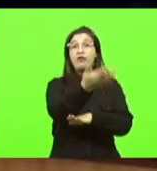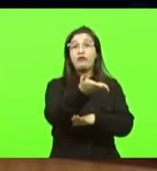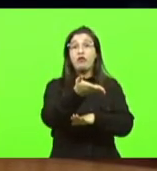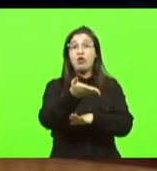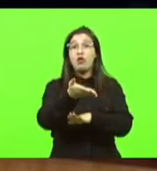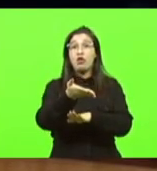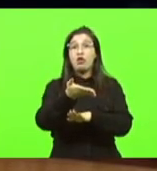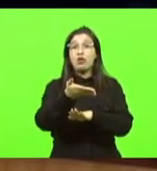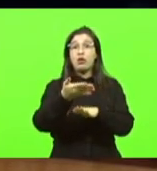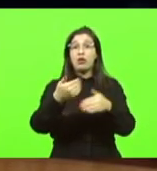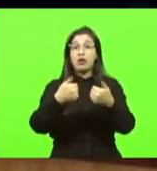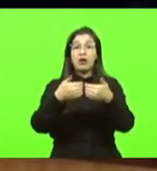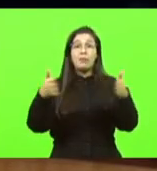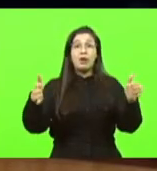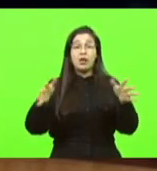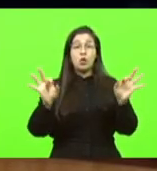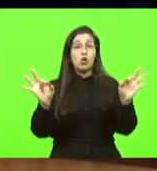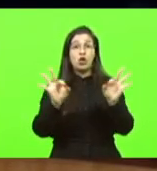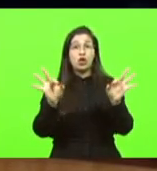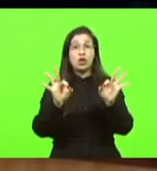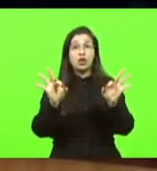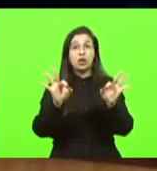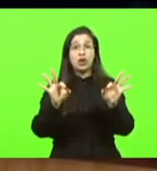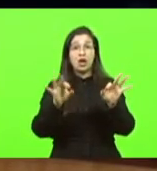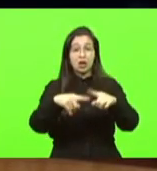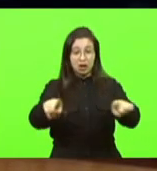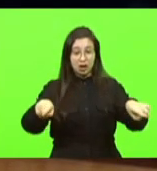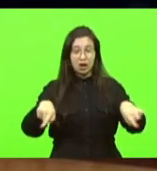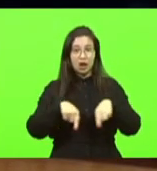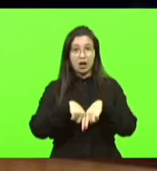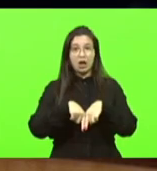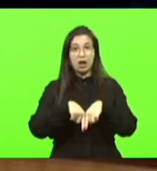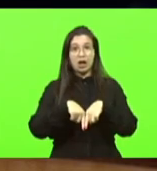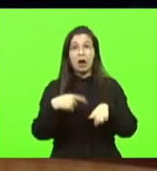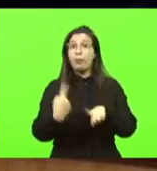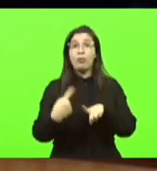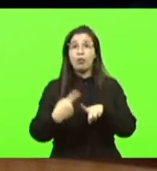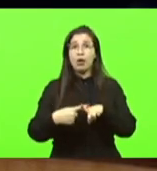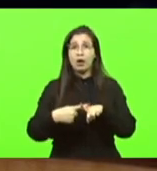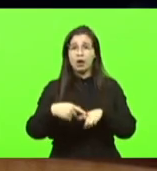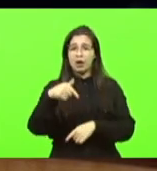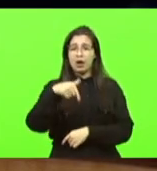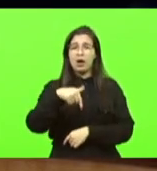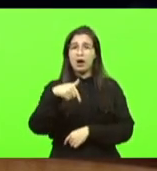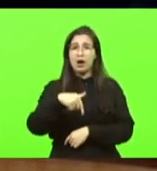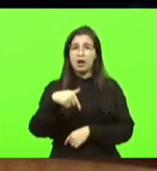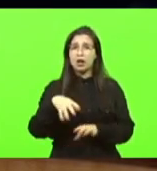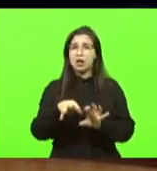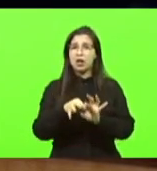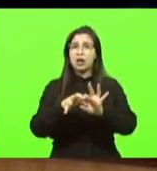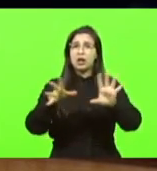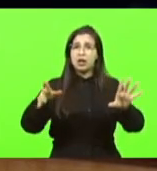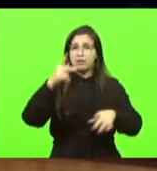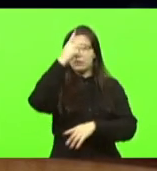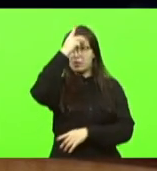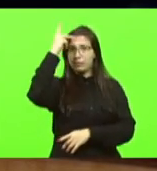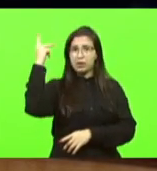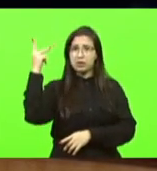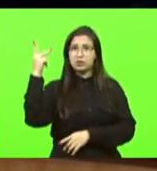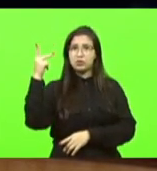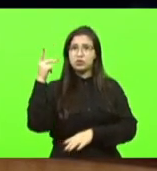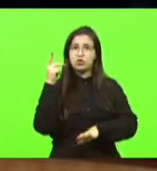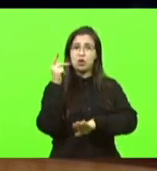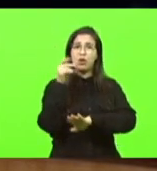tudo aberto não tem nada não tem ninguém ali no hall de entrada por quê que a gente não liberou aqui